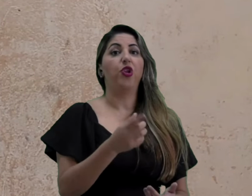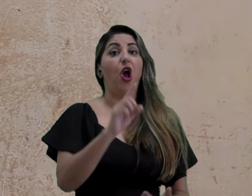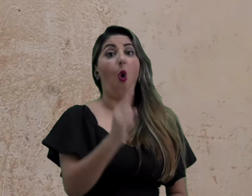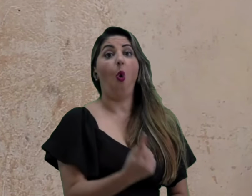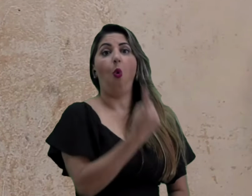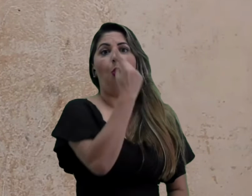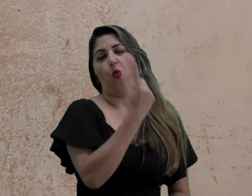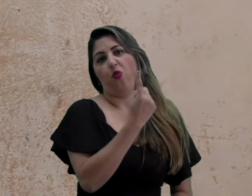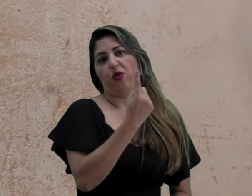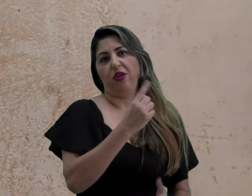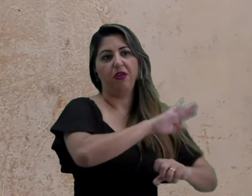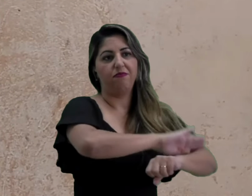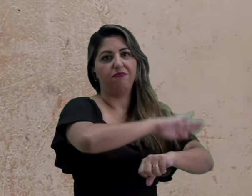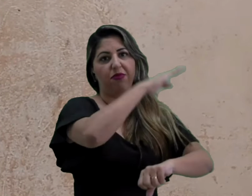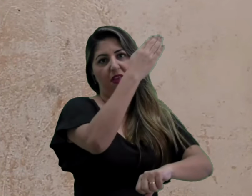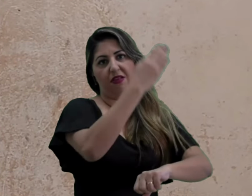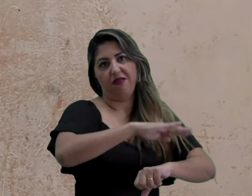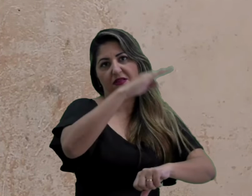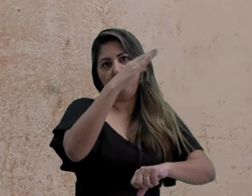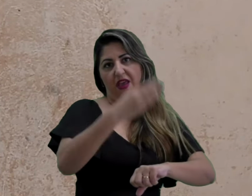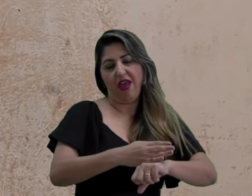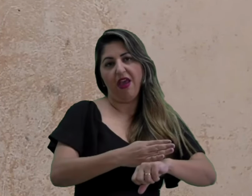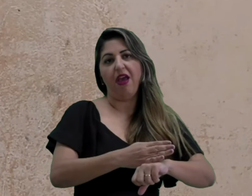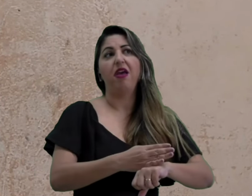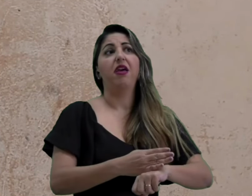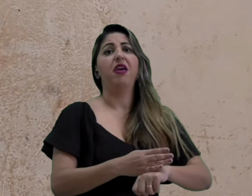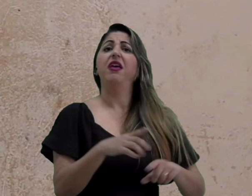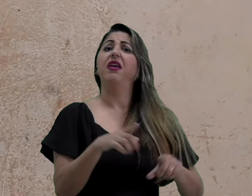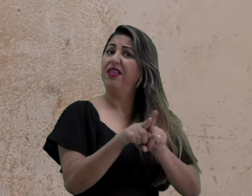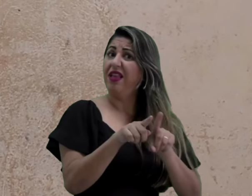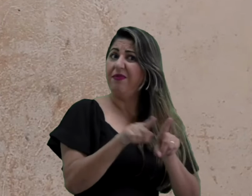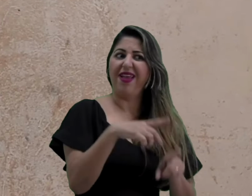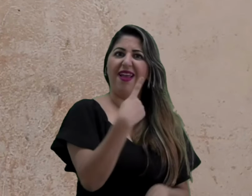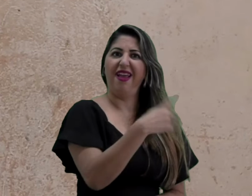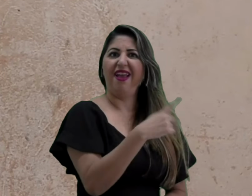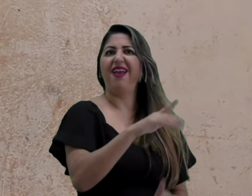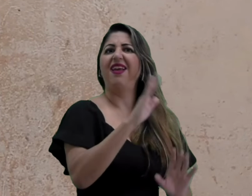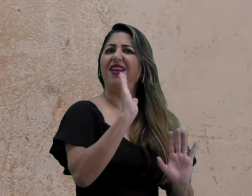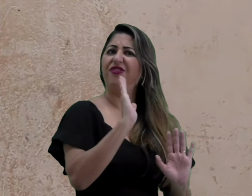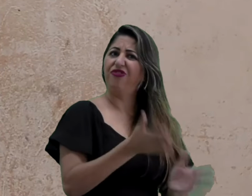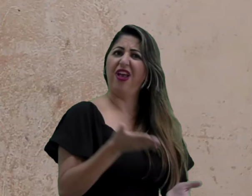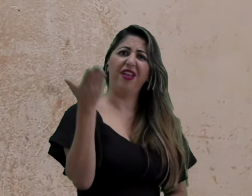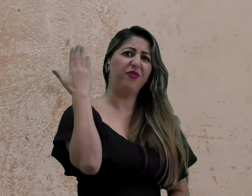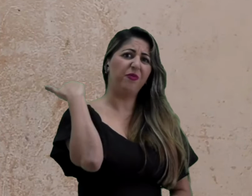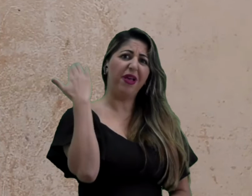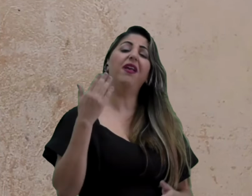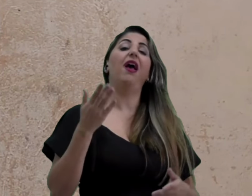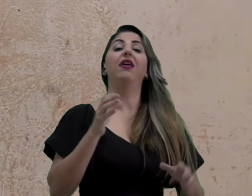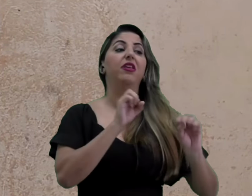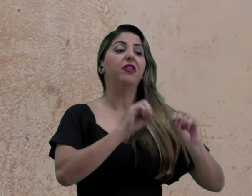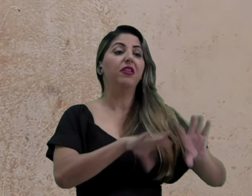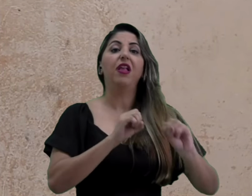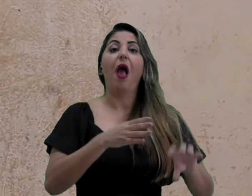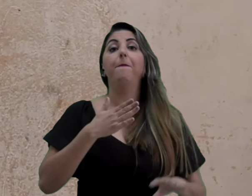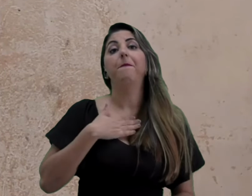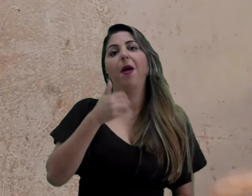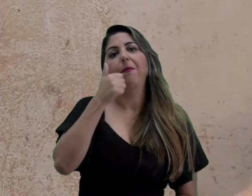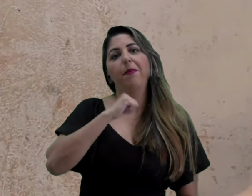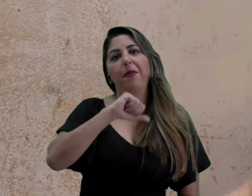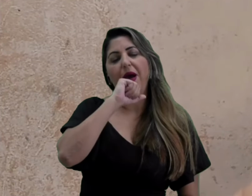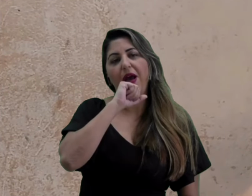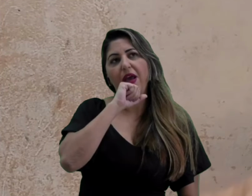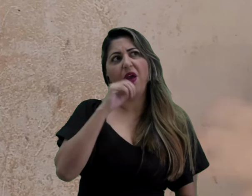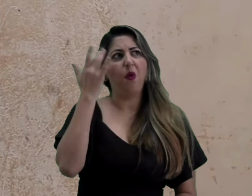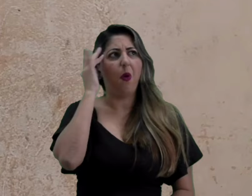fio. Considerando que ela também foi professora da minha mãe, devia ser ainda uma mocinha quando começou a lecionar. No começo da